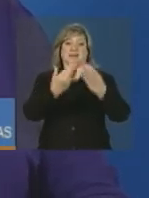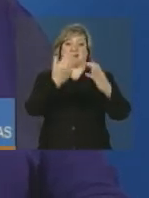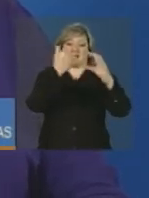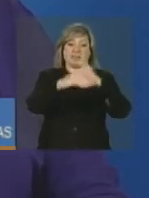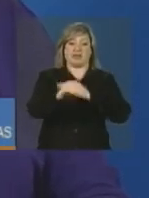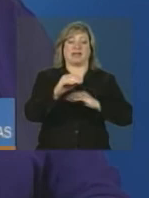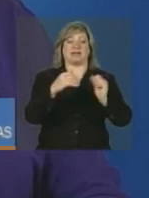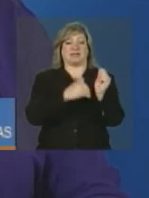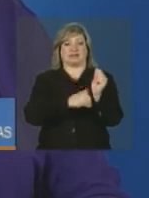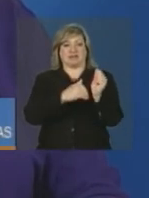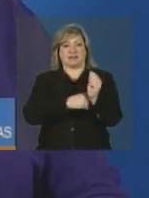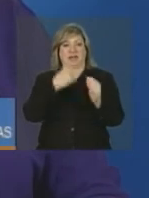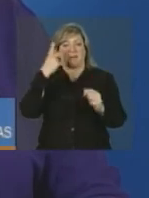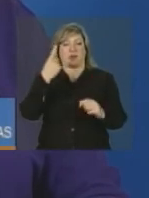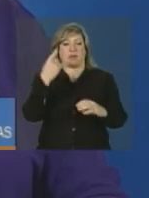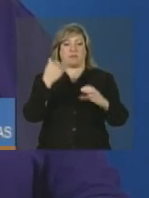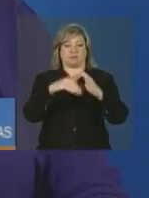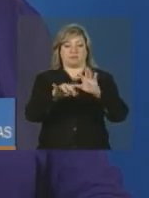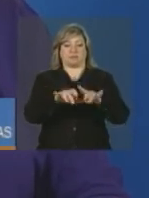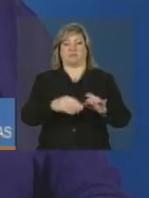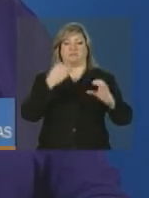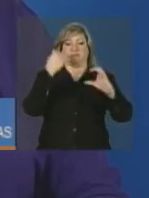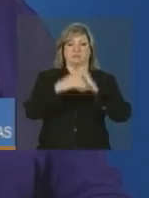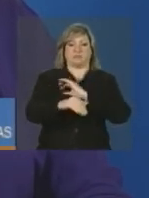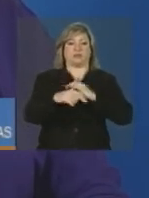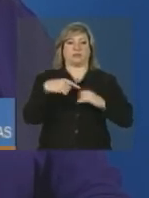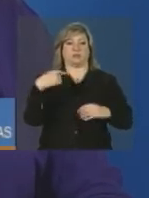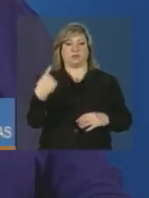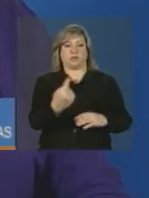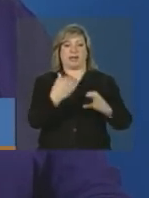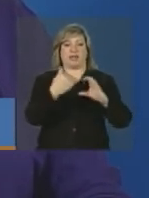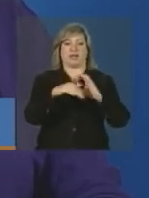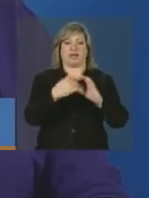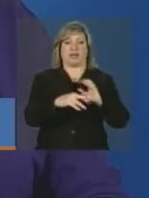para uma mensagem para os e-mails